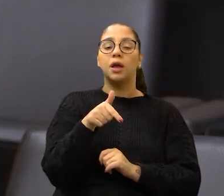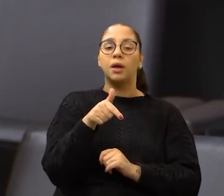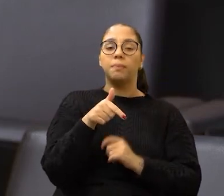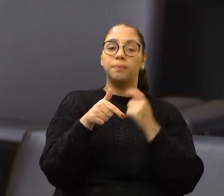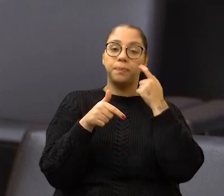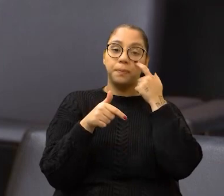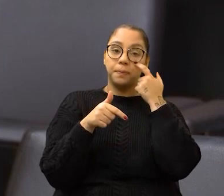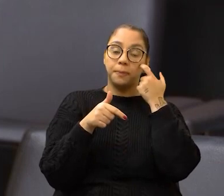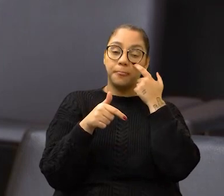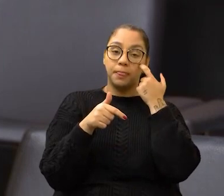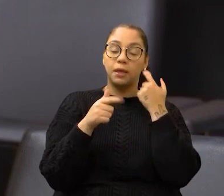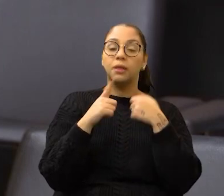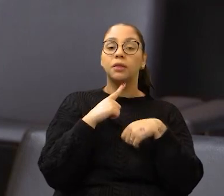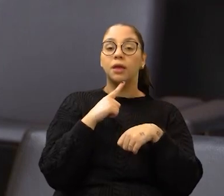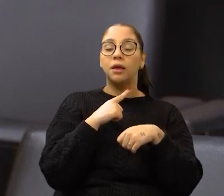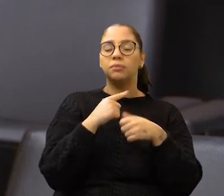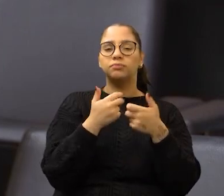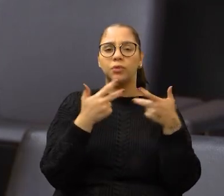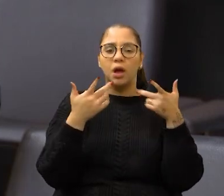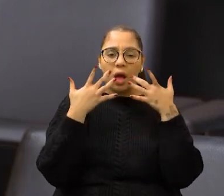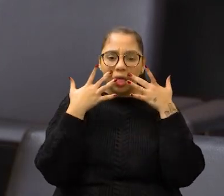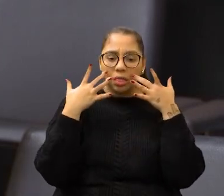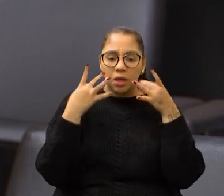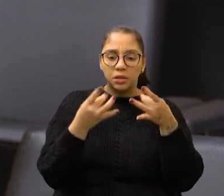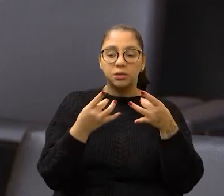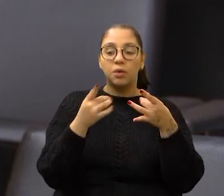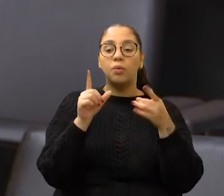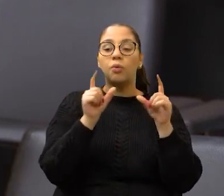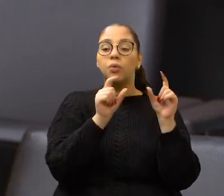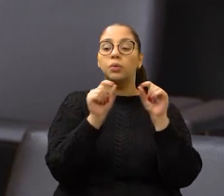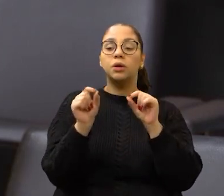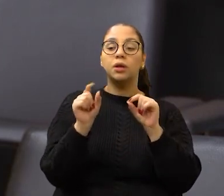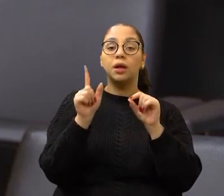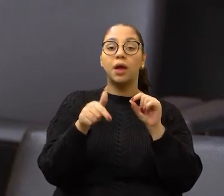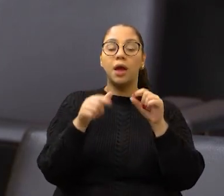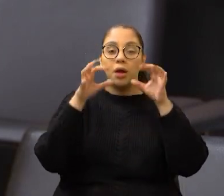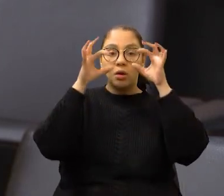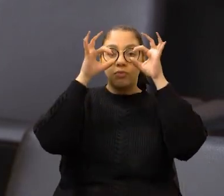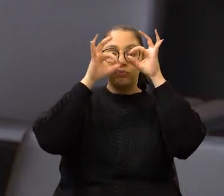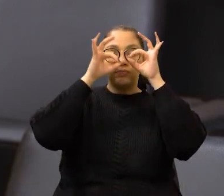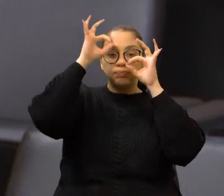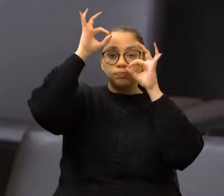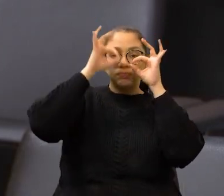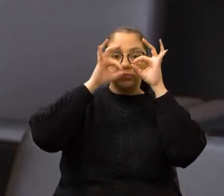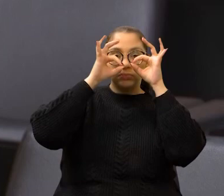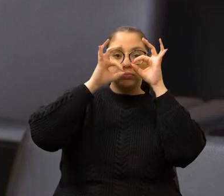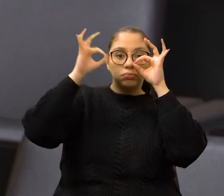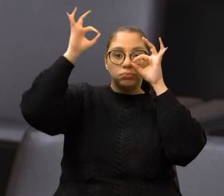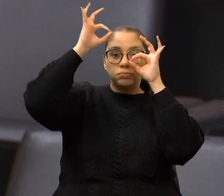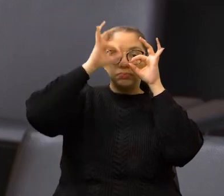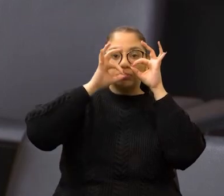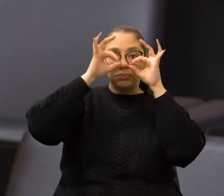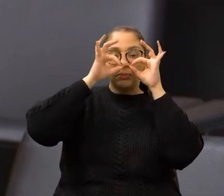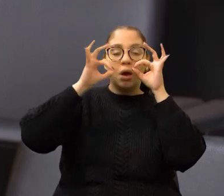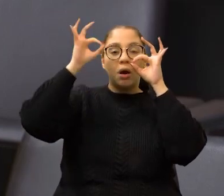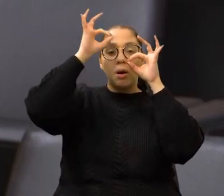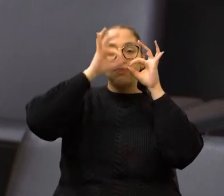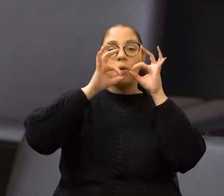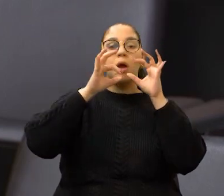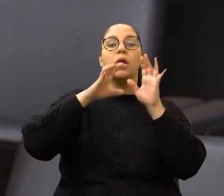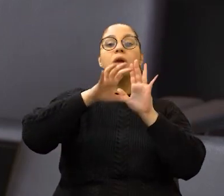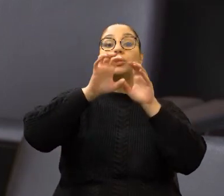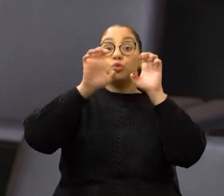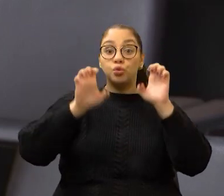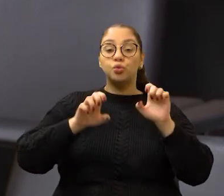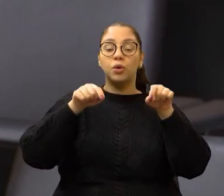exemplo, a questão da visão. Nós temos toda uma atenção para fazer com que a optometria esteja estruturada